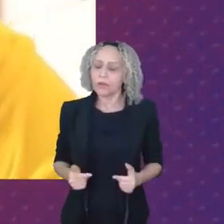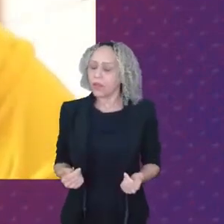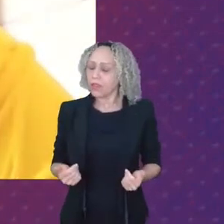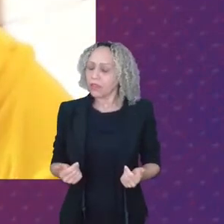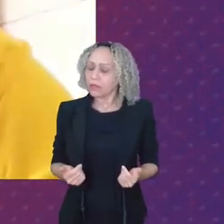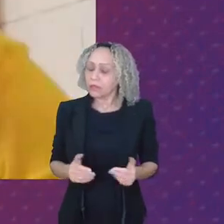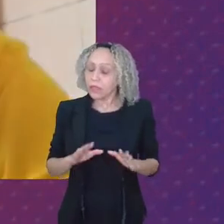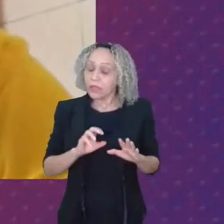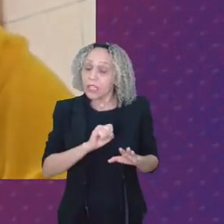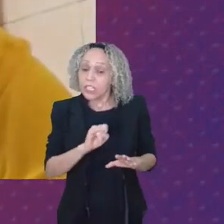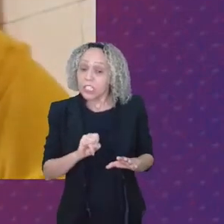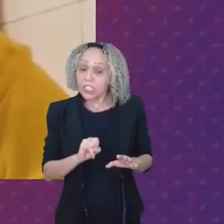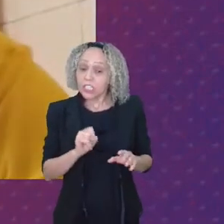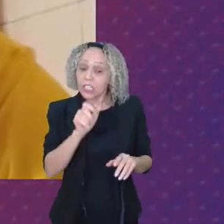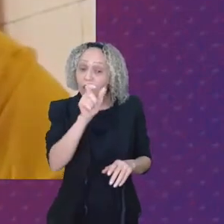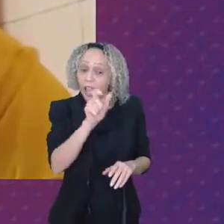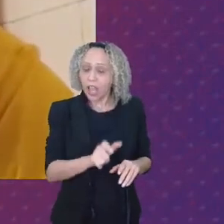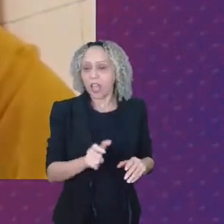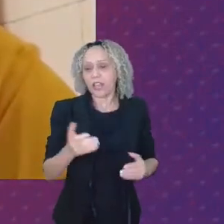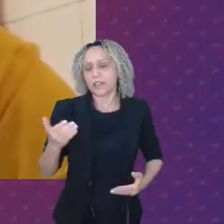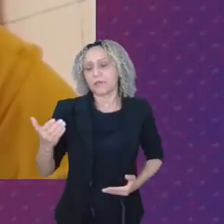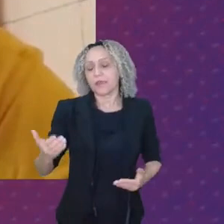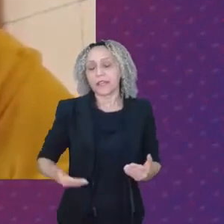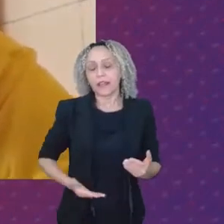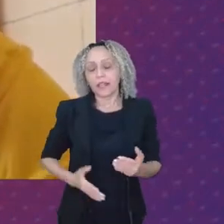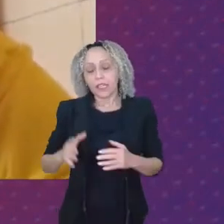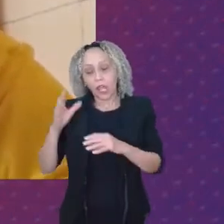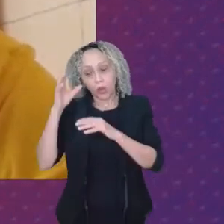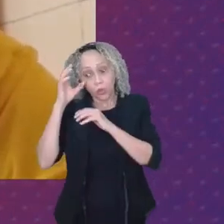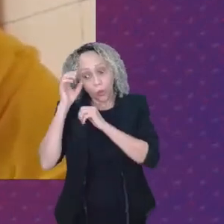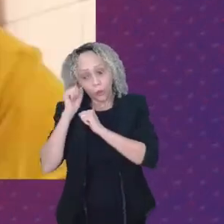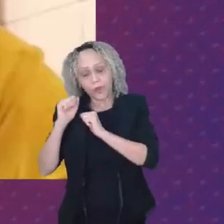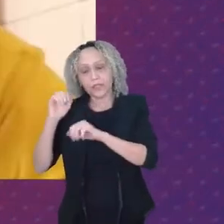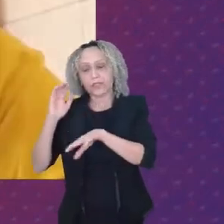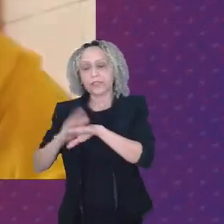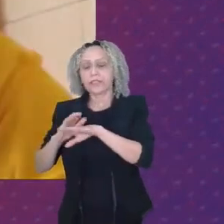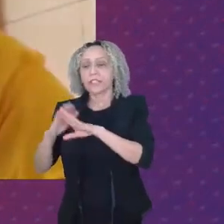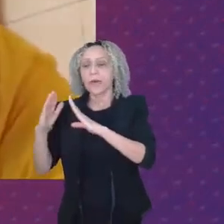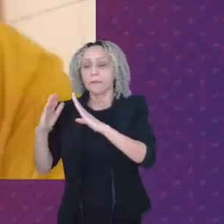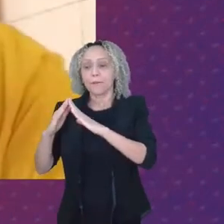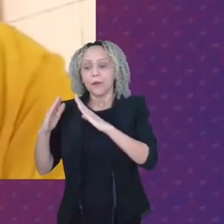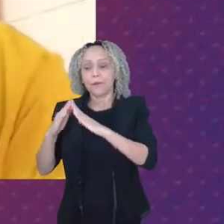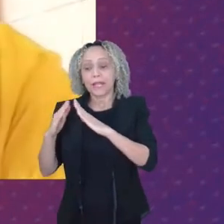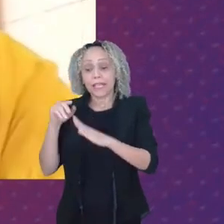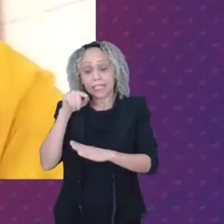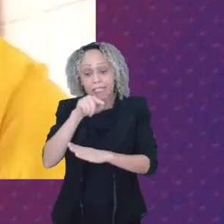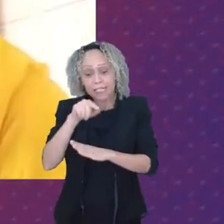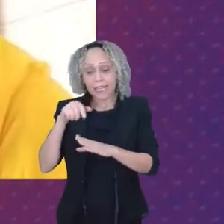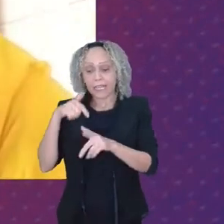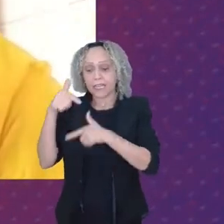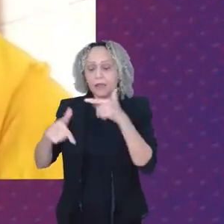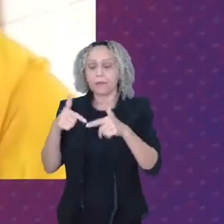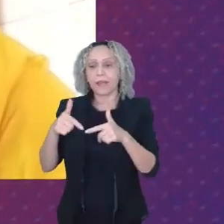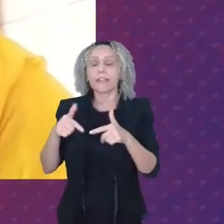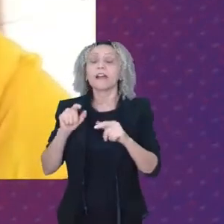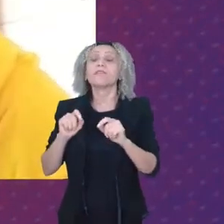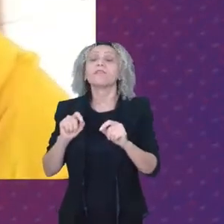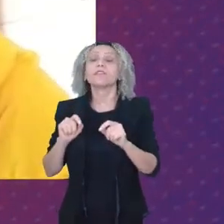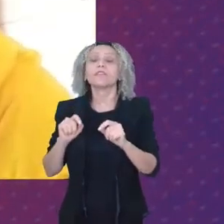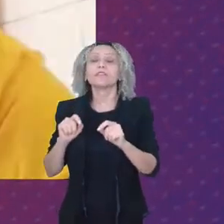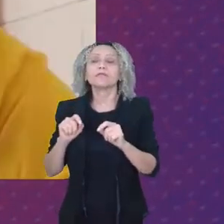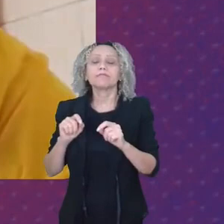ela dormisse no local do emprego, muitas vezes por necessidade do empregador, que assim exigia, da